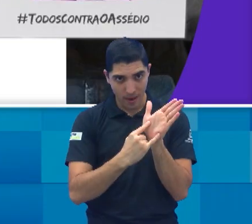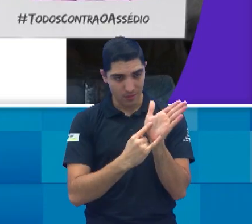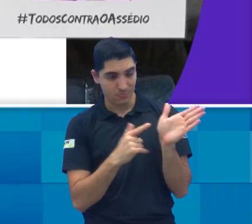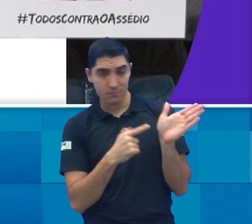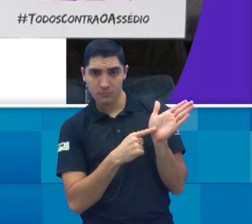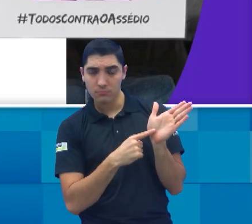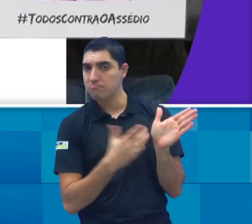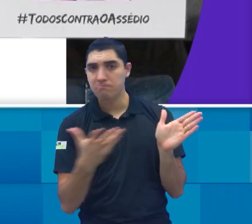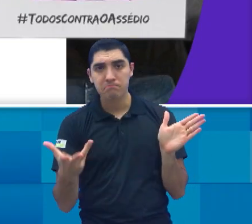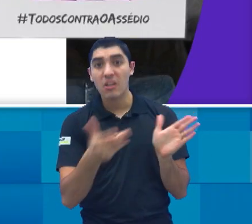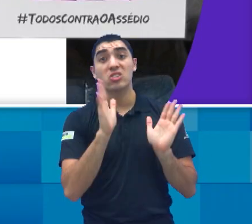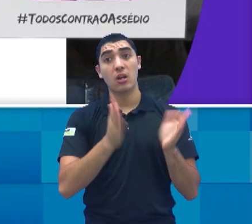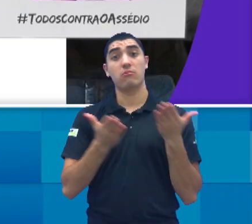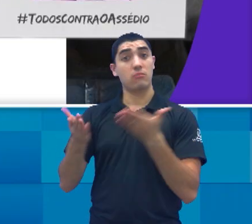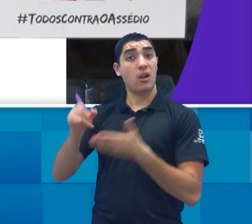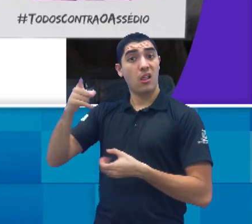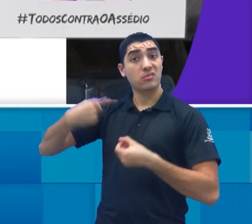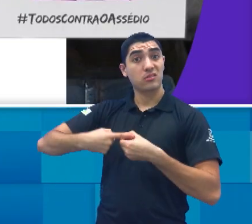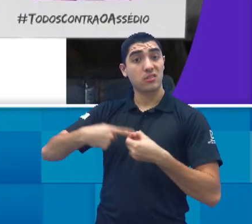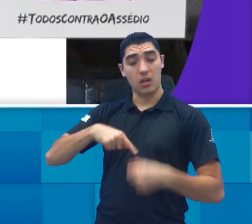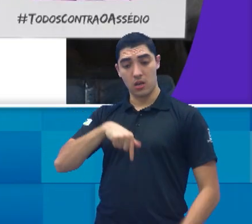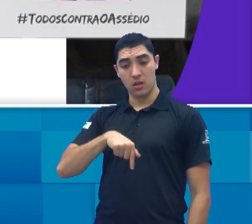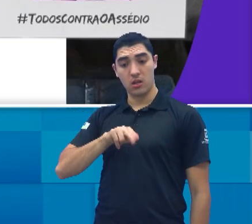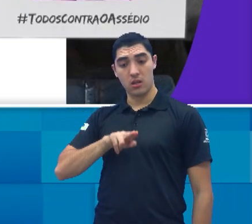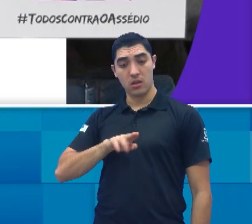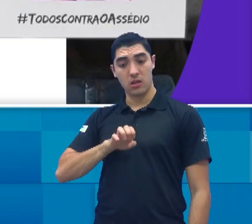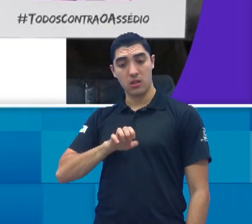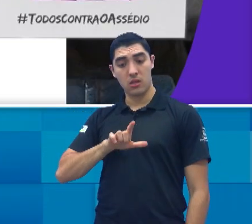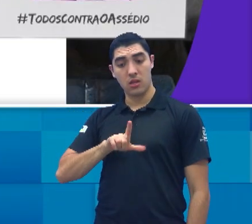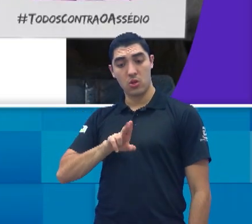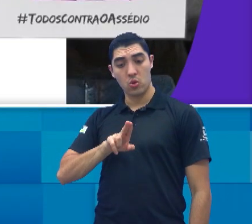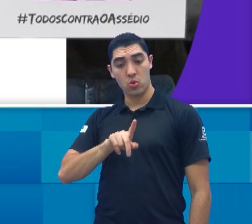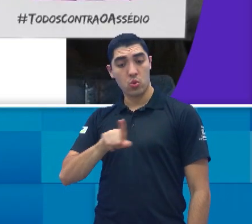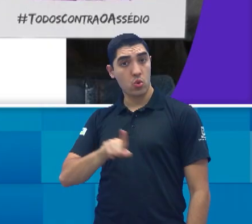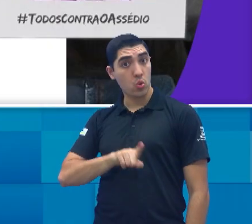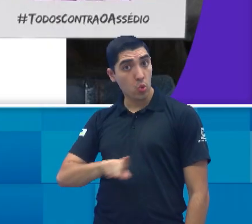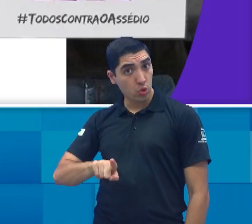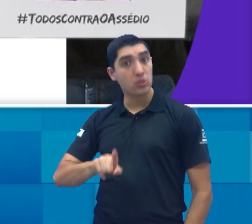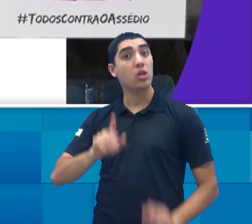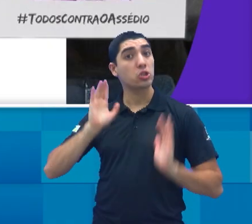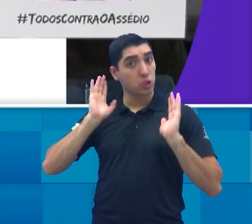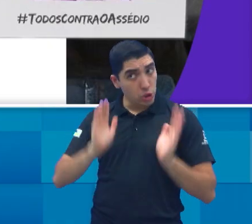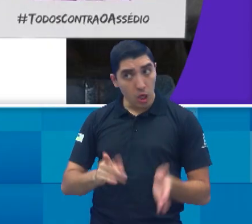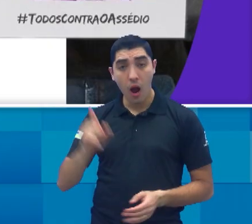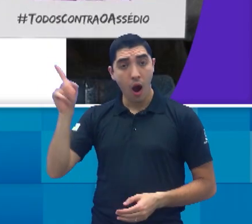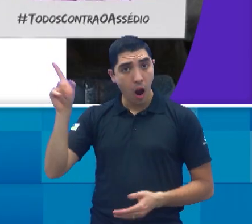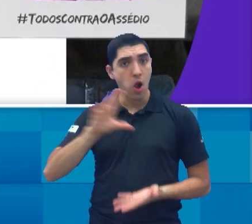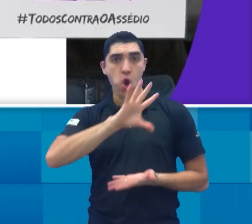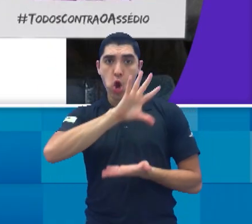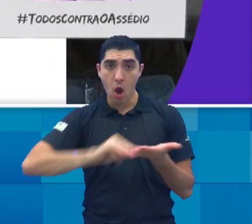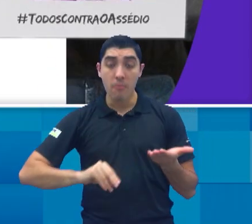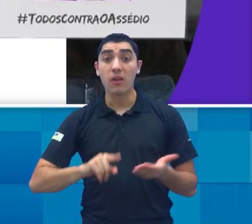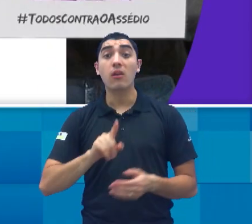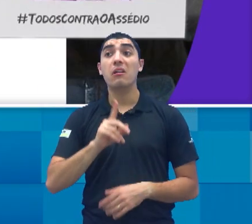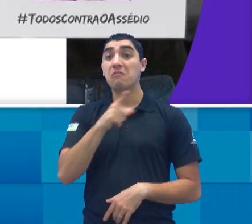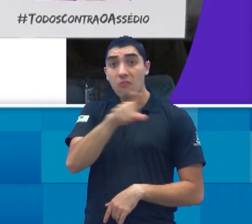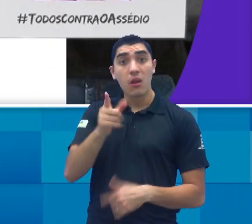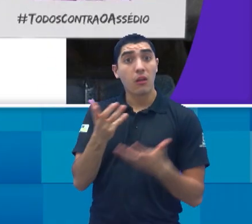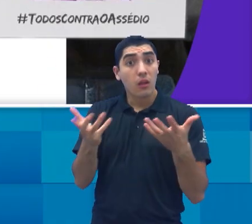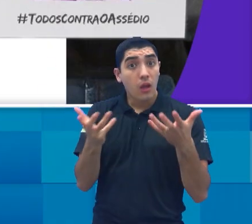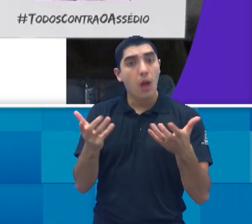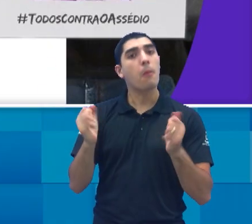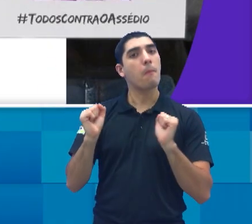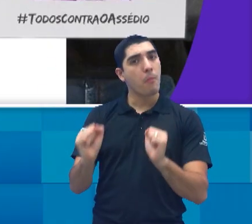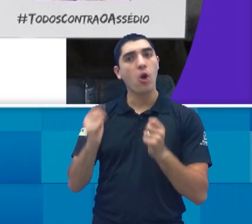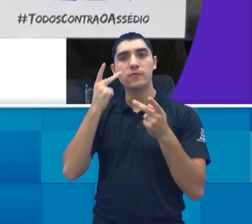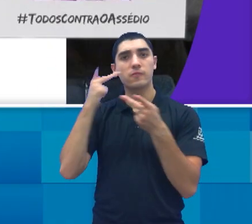de Queluz, para o CRAS de Queluz, nós enviamos, e quem quiser, vem à Câmara Municipal, e ela não